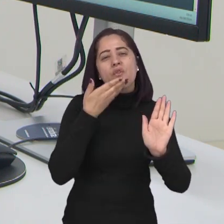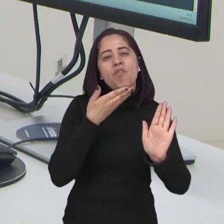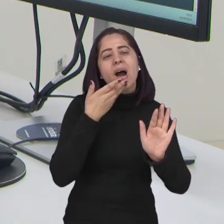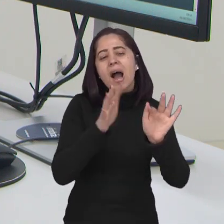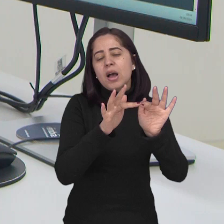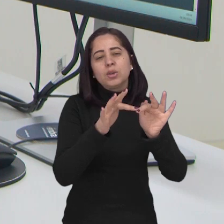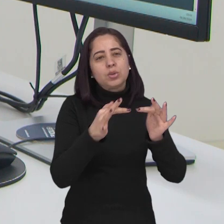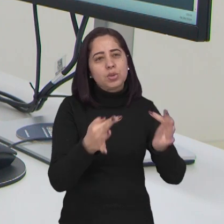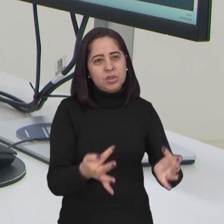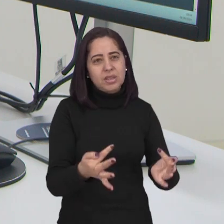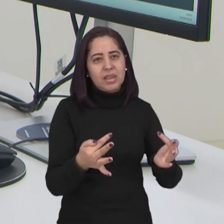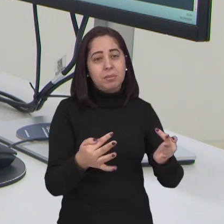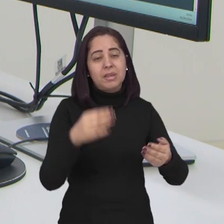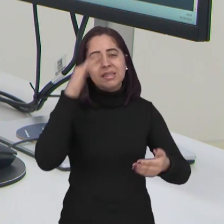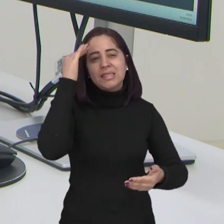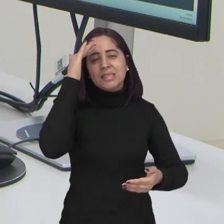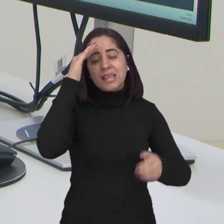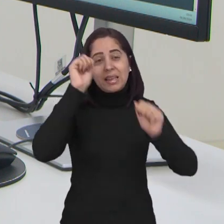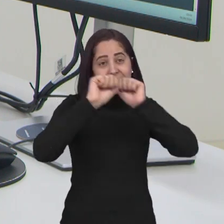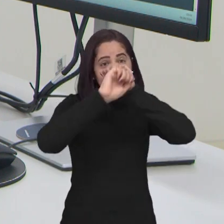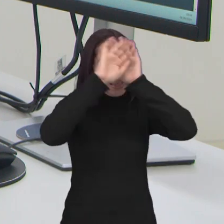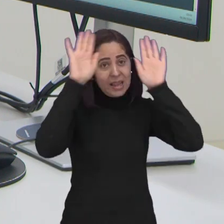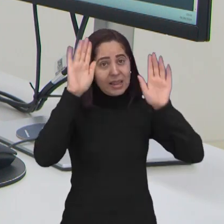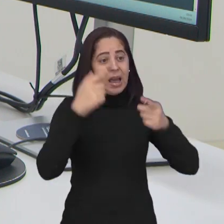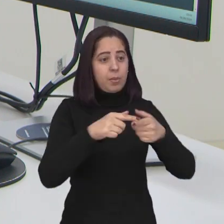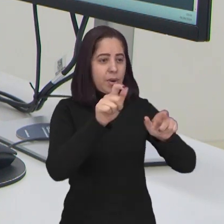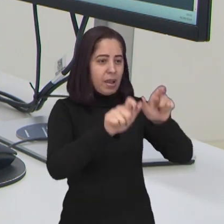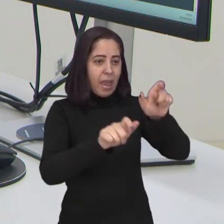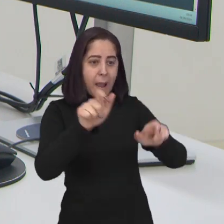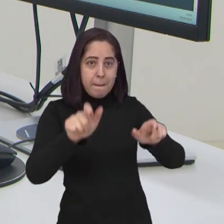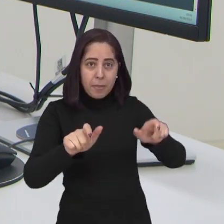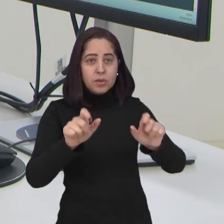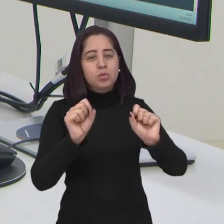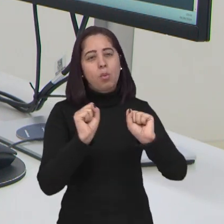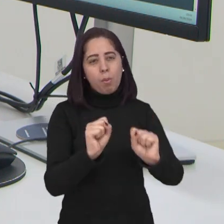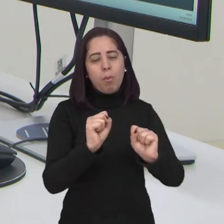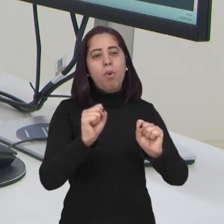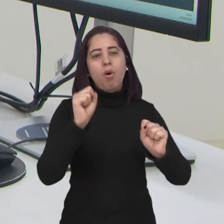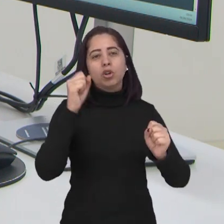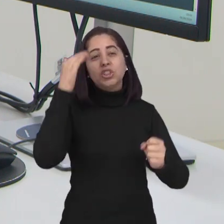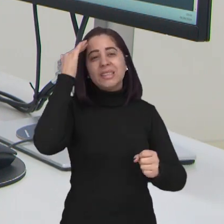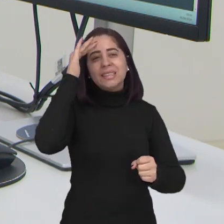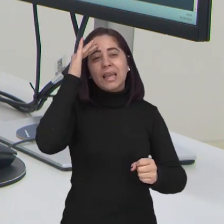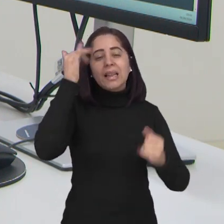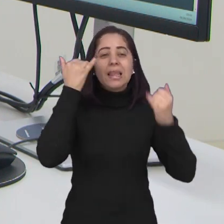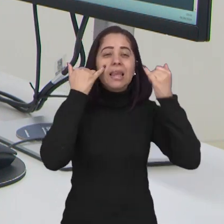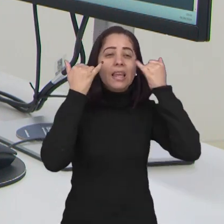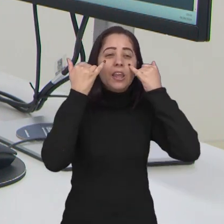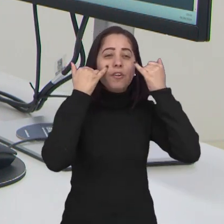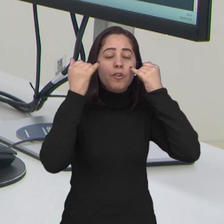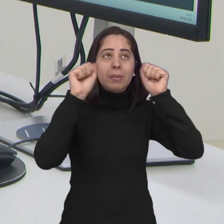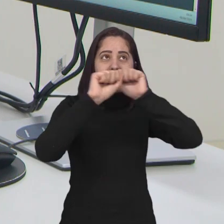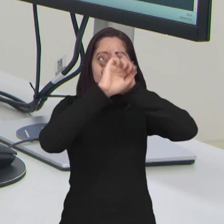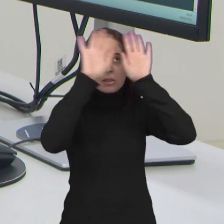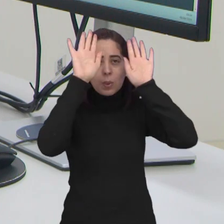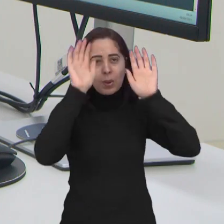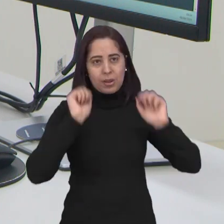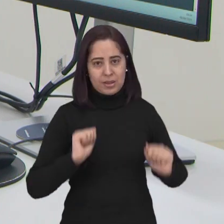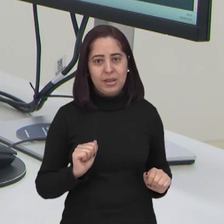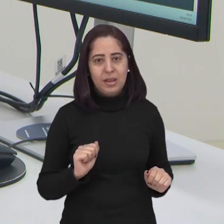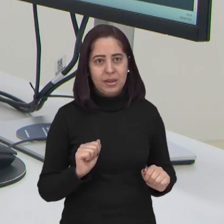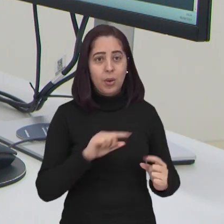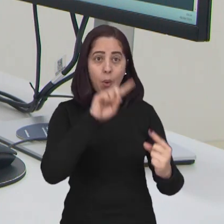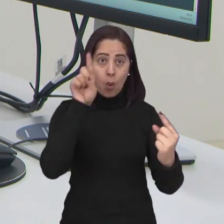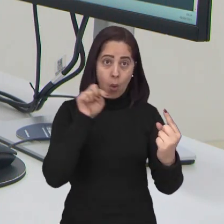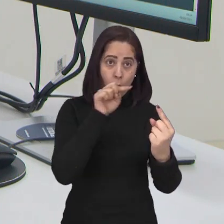linguagem mais simples, né, mais clara, para que todo mundo entenda, entenda a informação, né? E esse